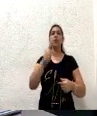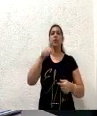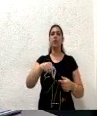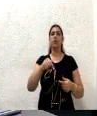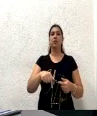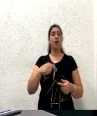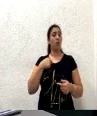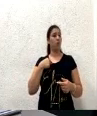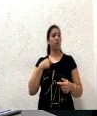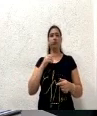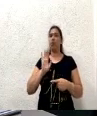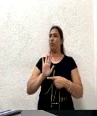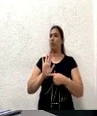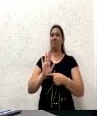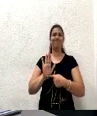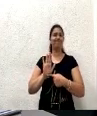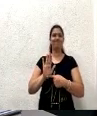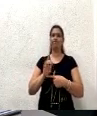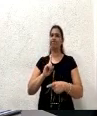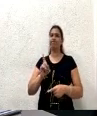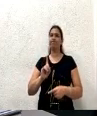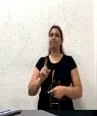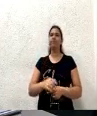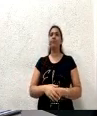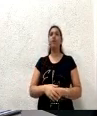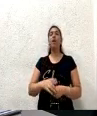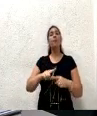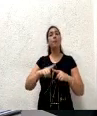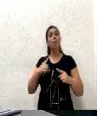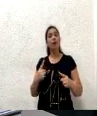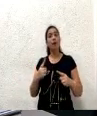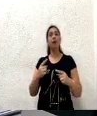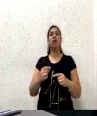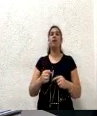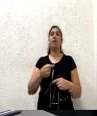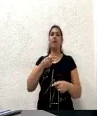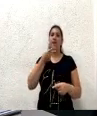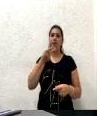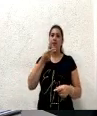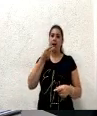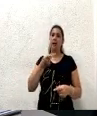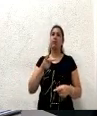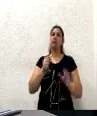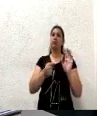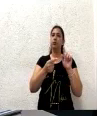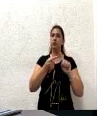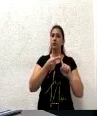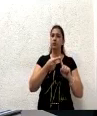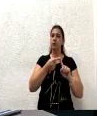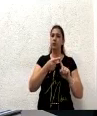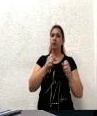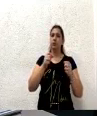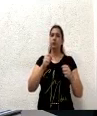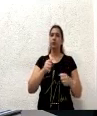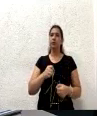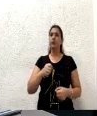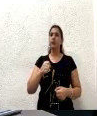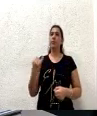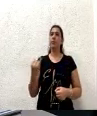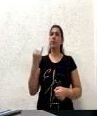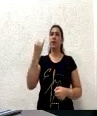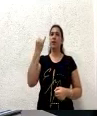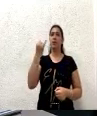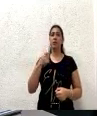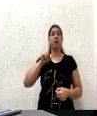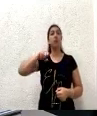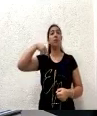a favor disso. Então, um projeto muito bom, embora eu deixe essa pontuação aí para que o pessoal lembre aí, caso